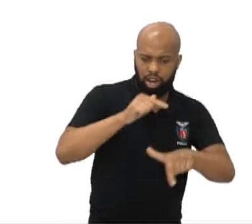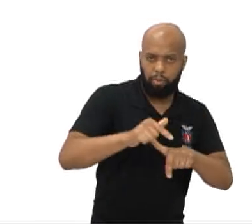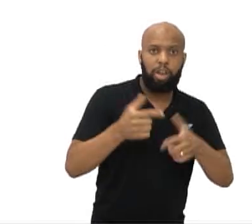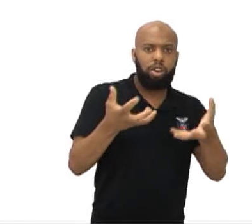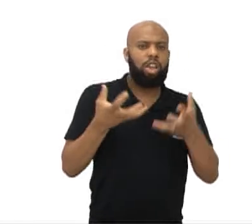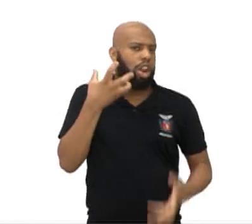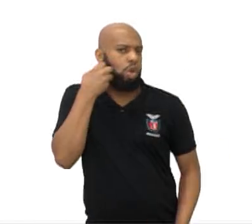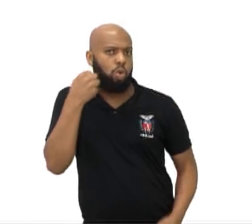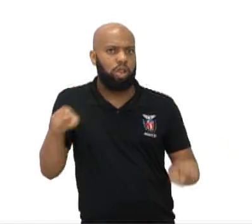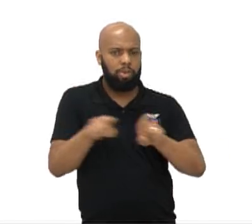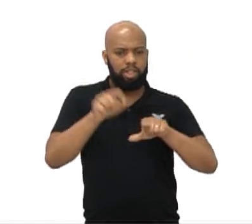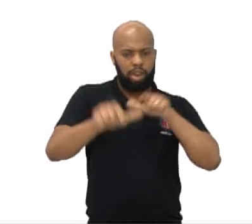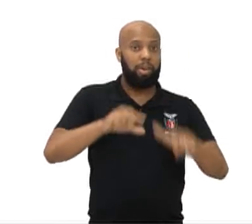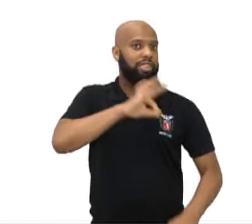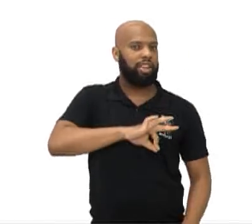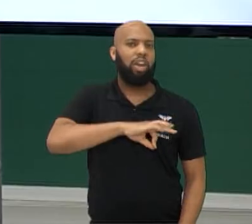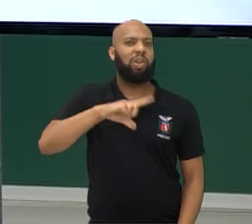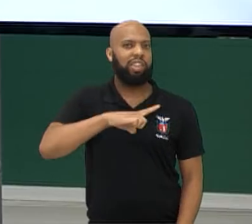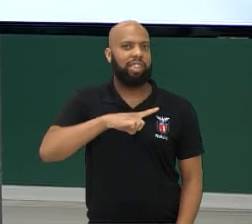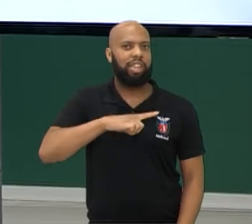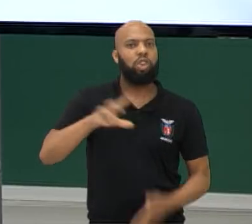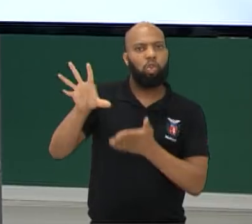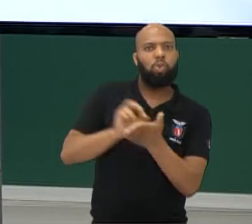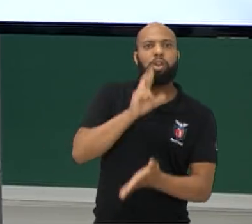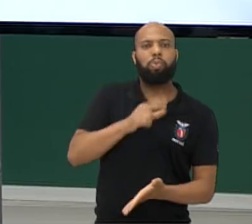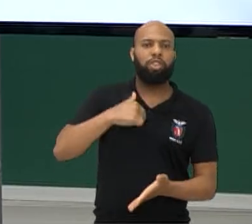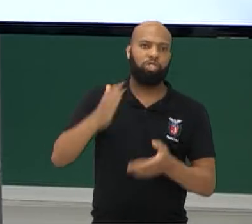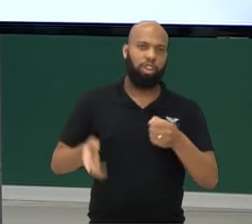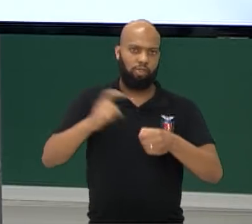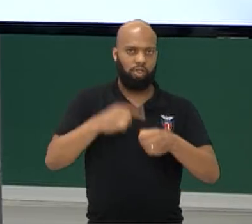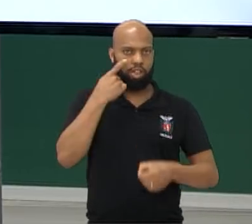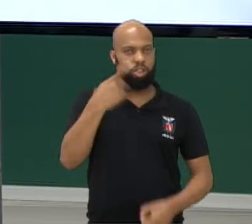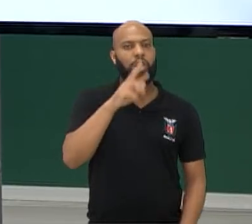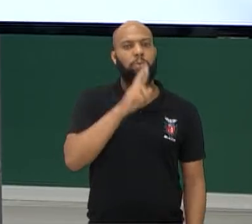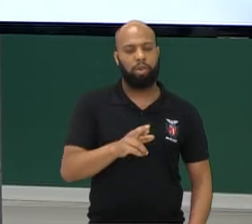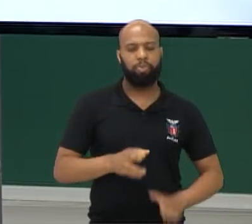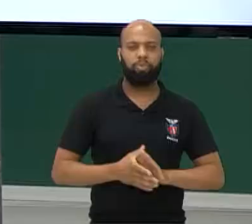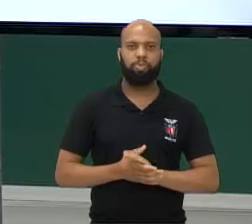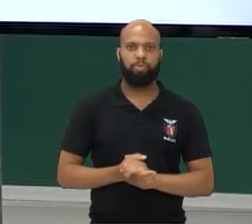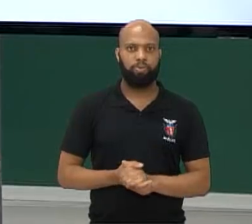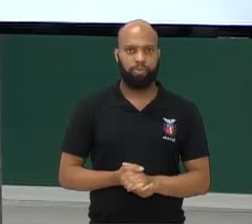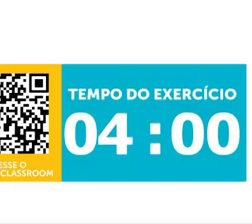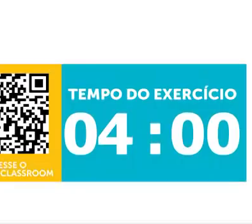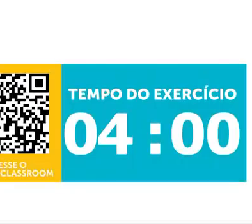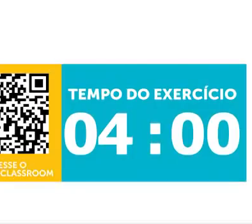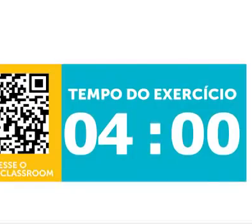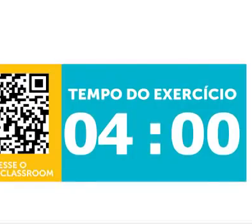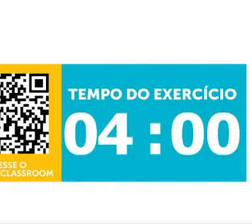do lucro e trabalho assalariado. E aí copie no caderno que a gente já volta para ver a resposta correta.